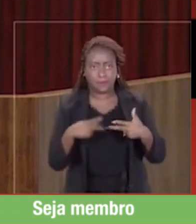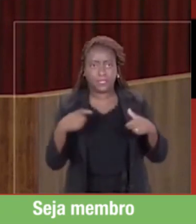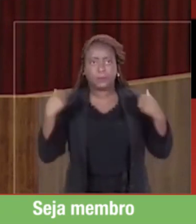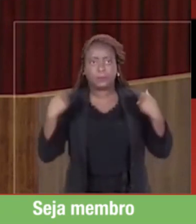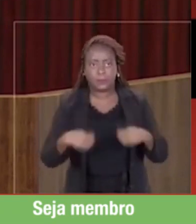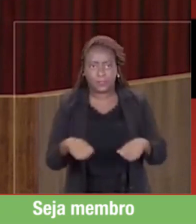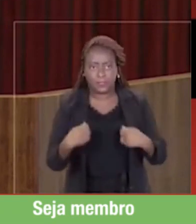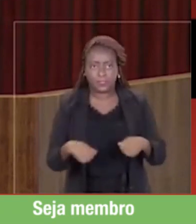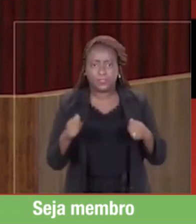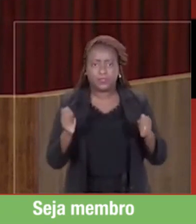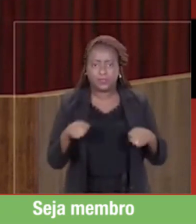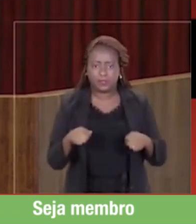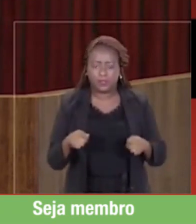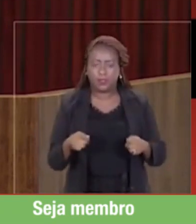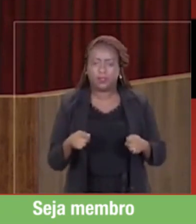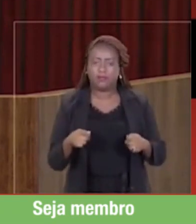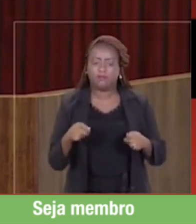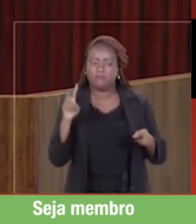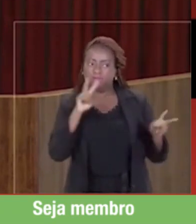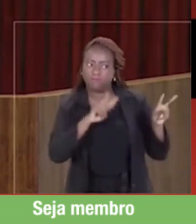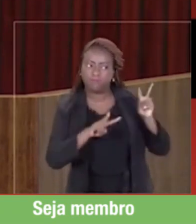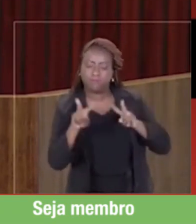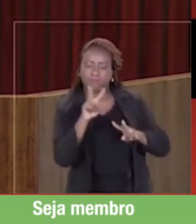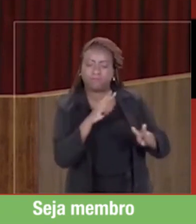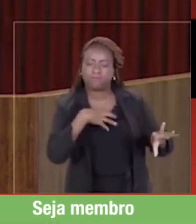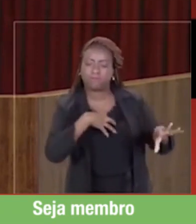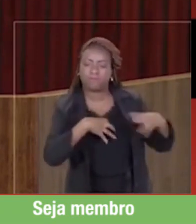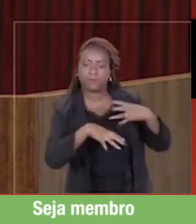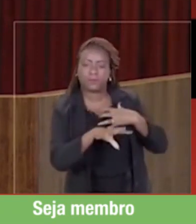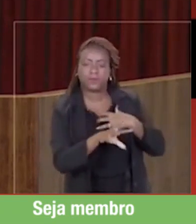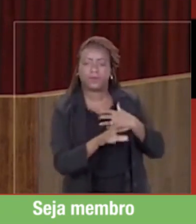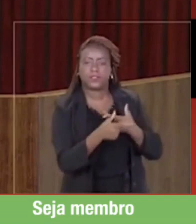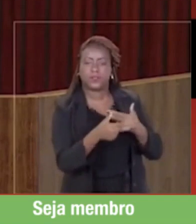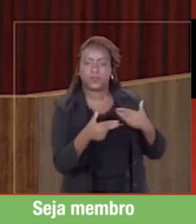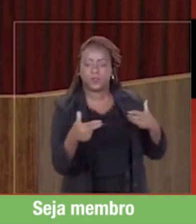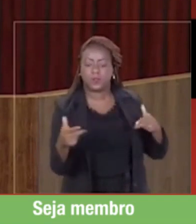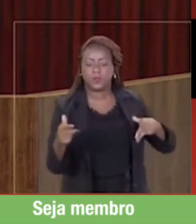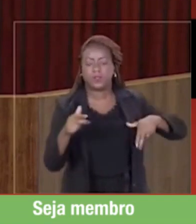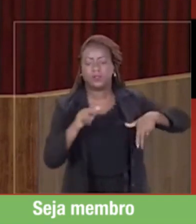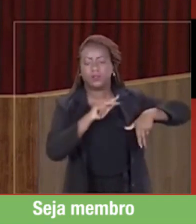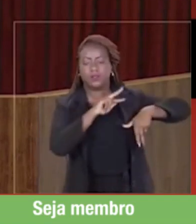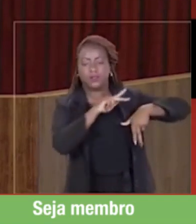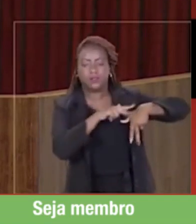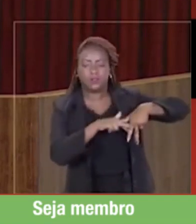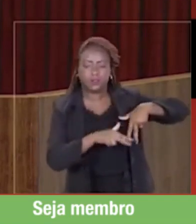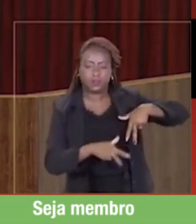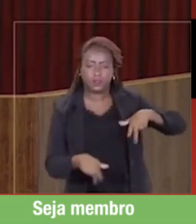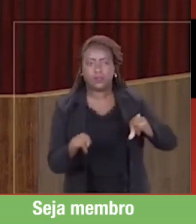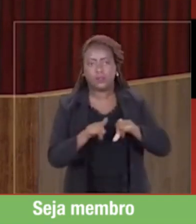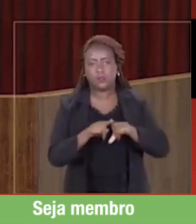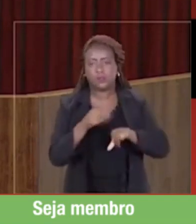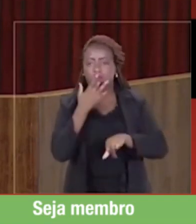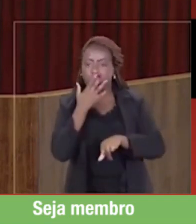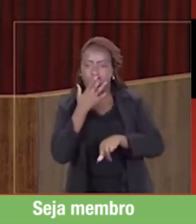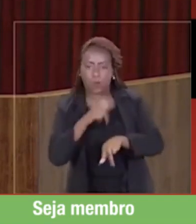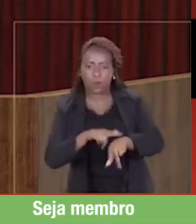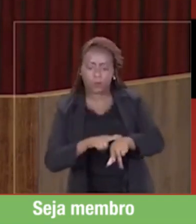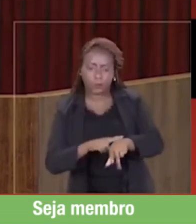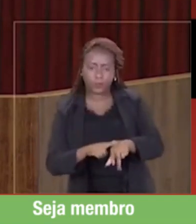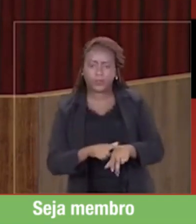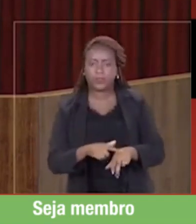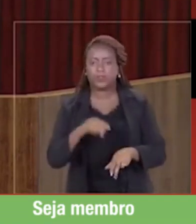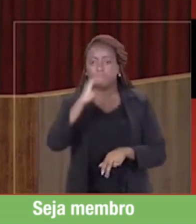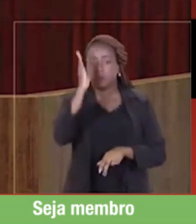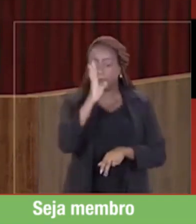ser perpassado pelo olhar sensibilizado para as questões de gênero e raça. O Brasil tem todas